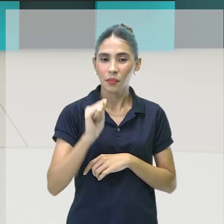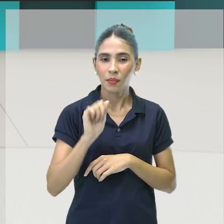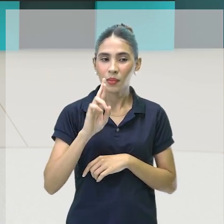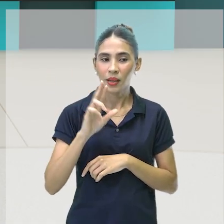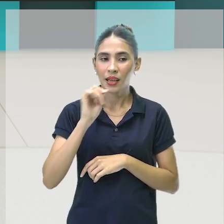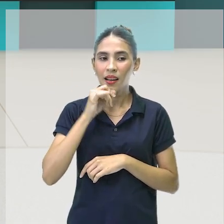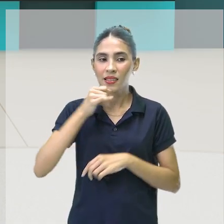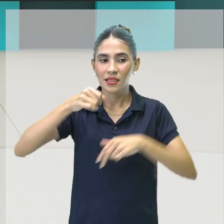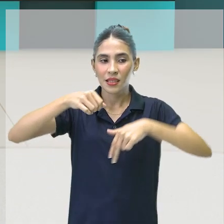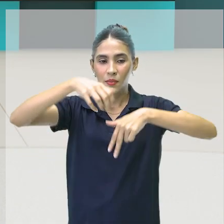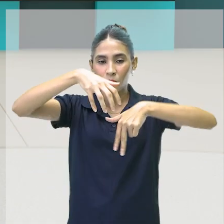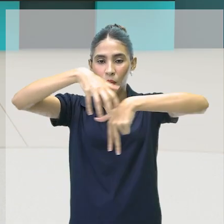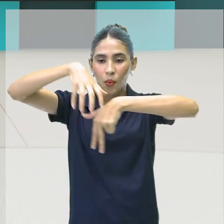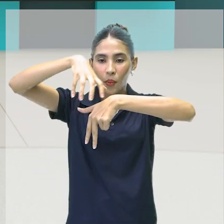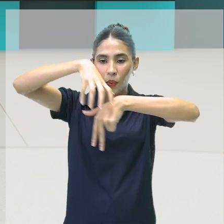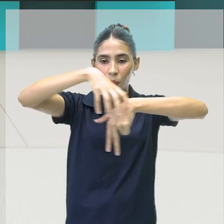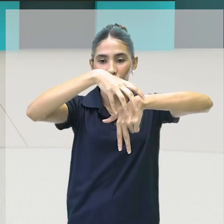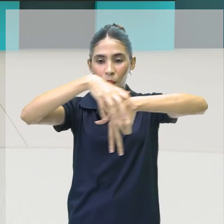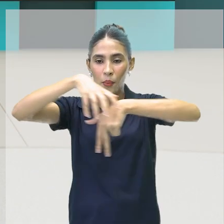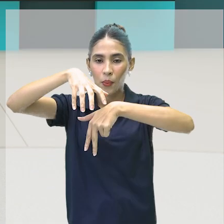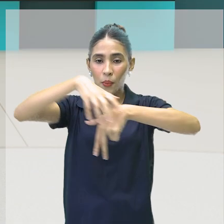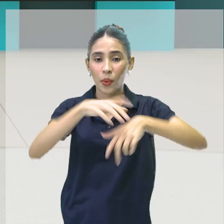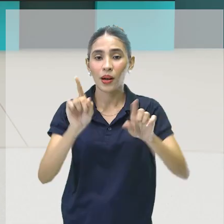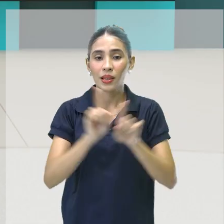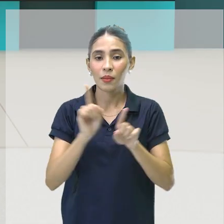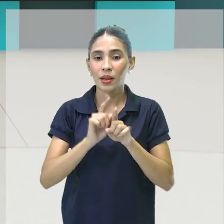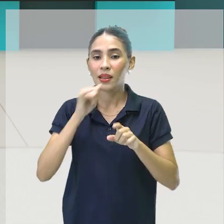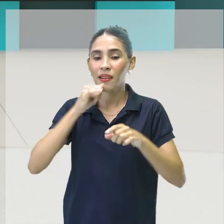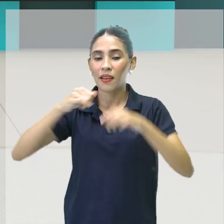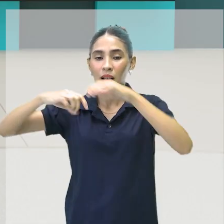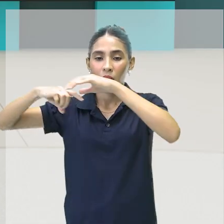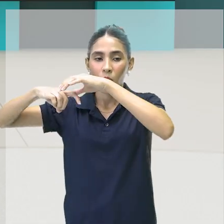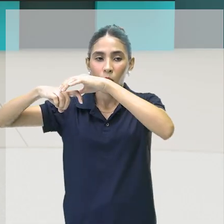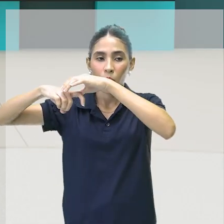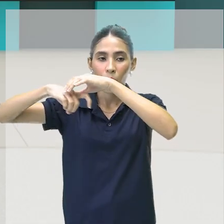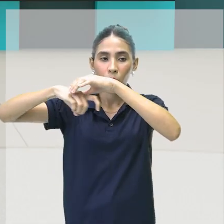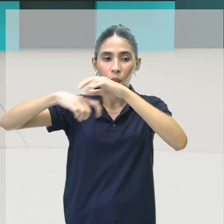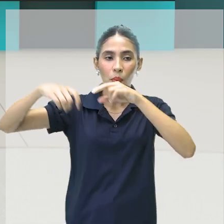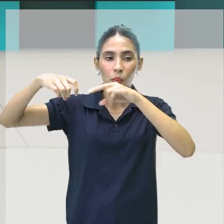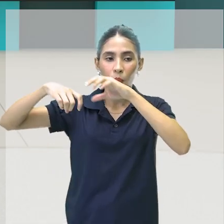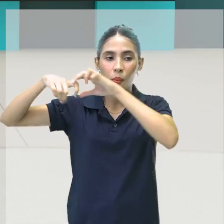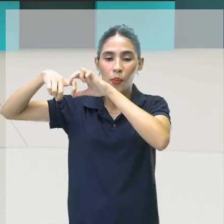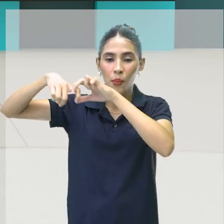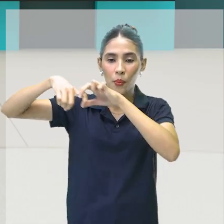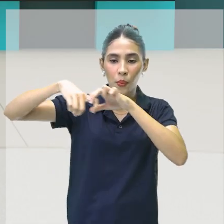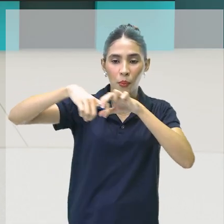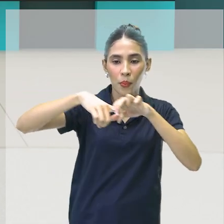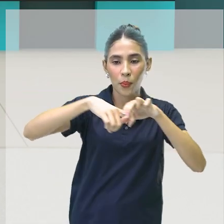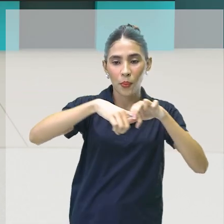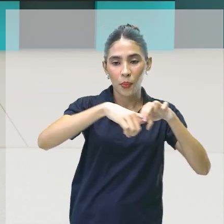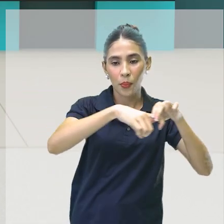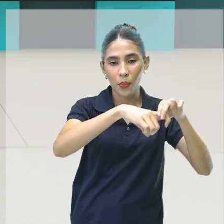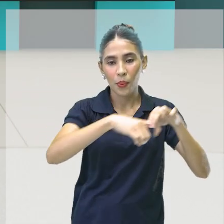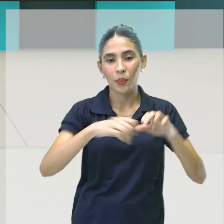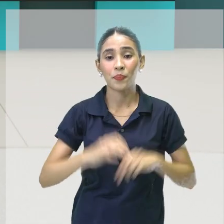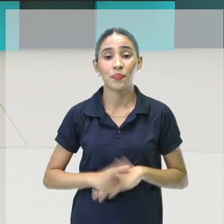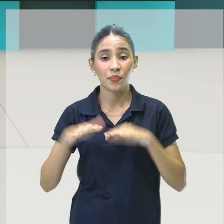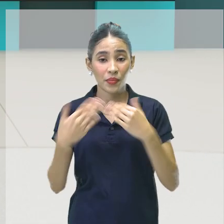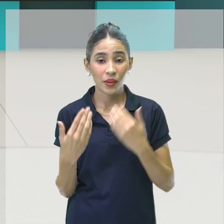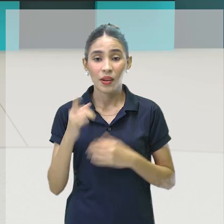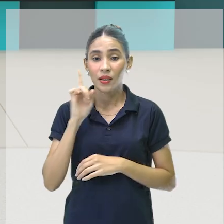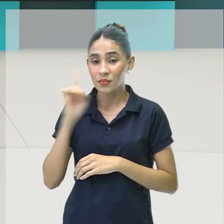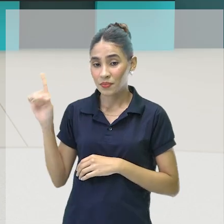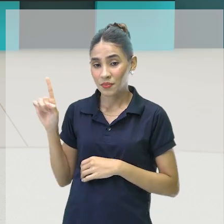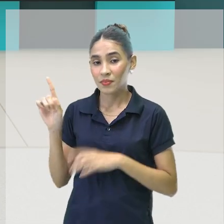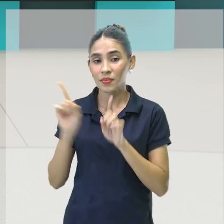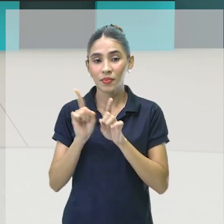me interessa bastante. E nós temos a tirolesa, que foi uma das que eu já experimentei, tá certo? Então, essas